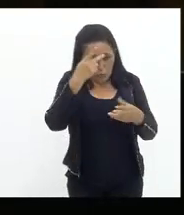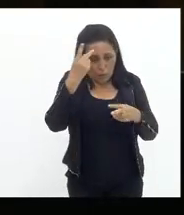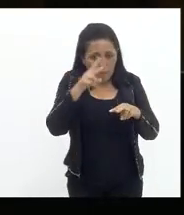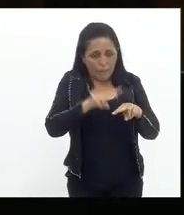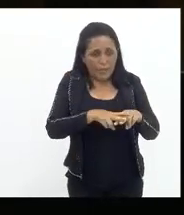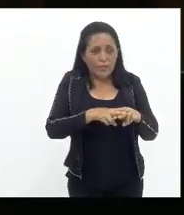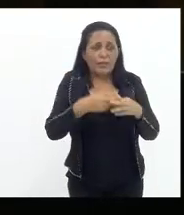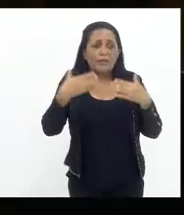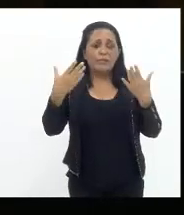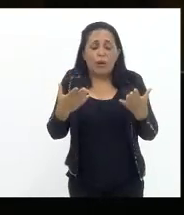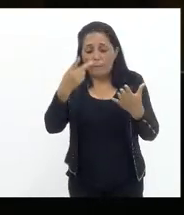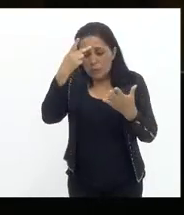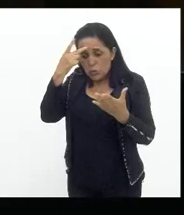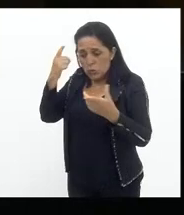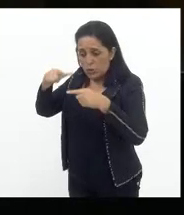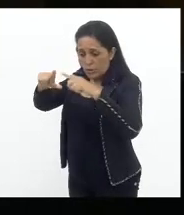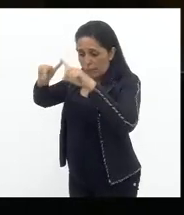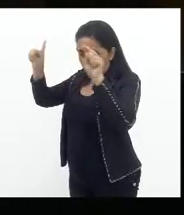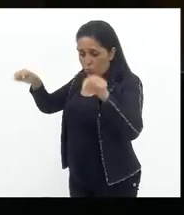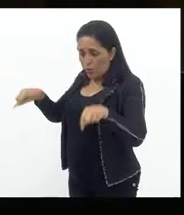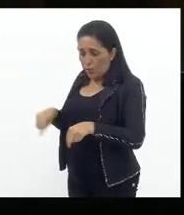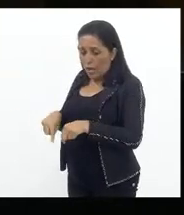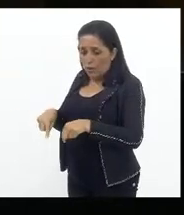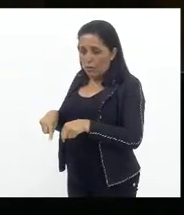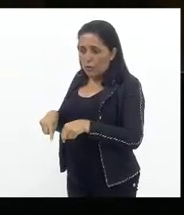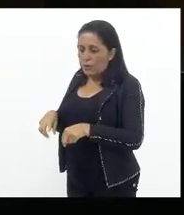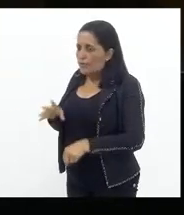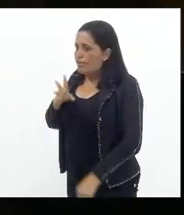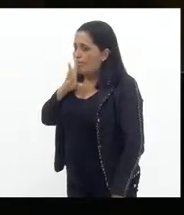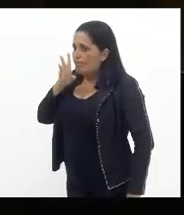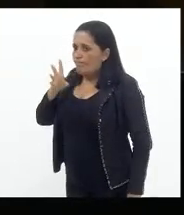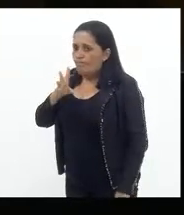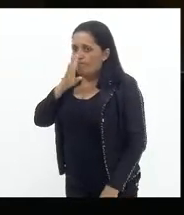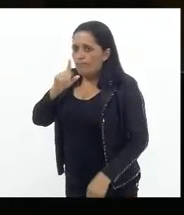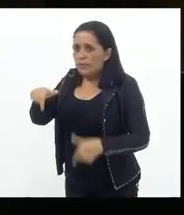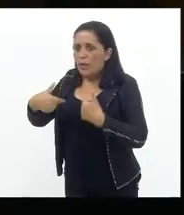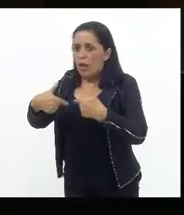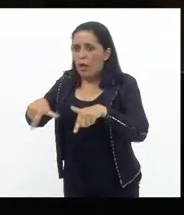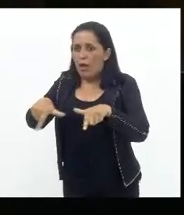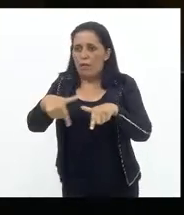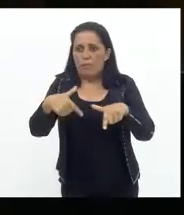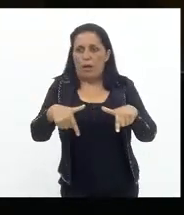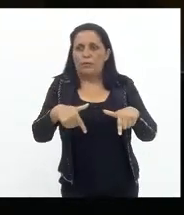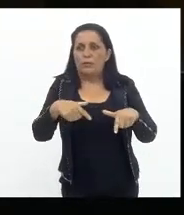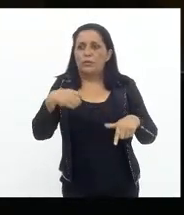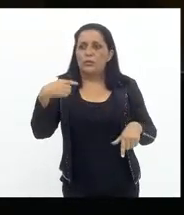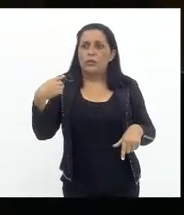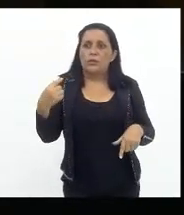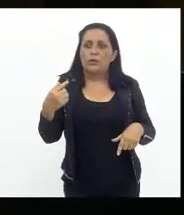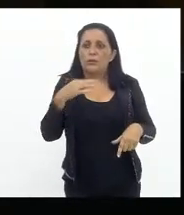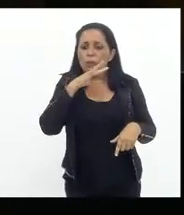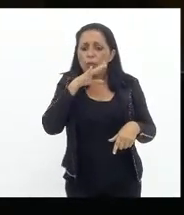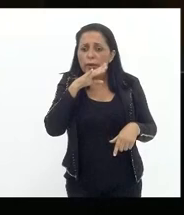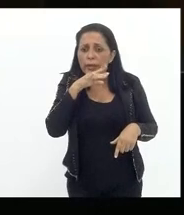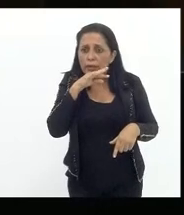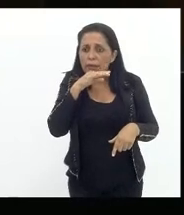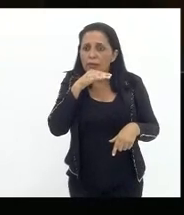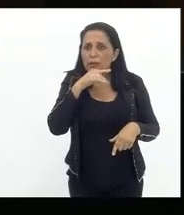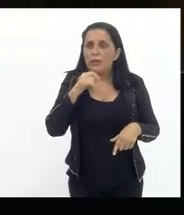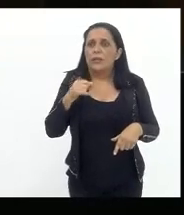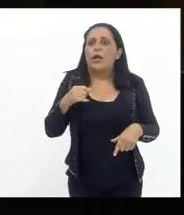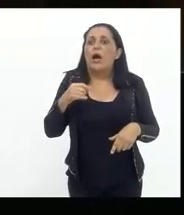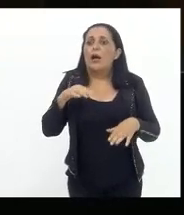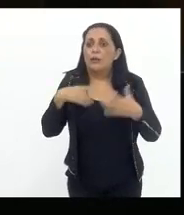servidores numa situação completamente absurda. Então, senhor presidente, entendendo que com a promulgação